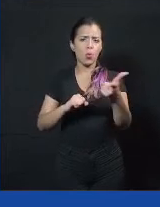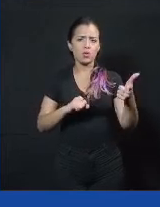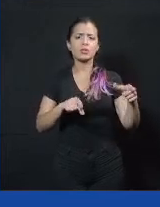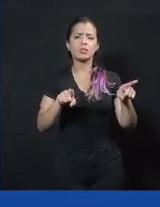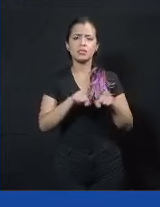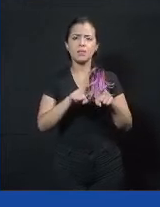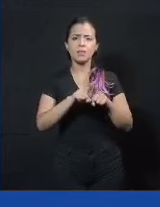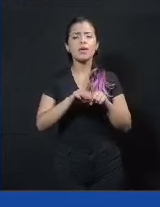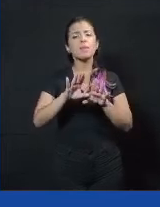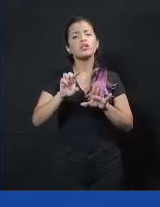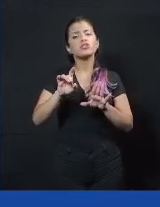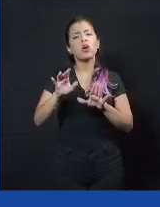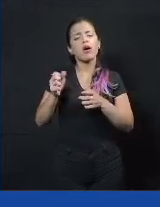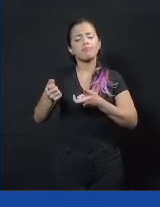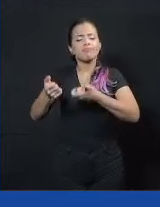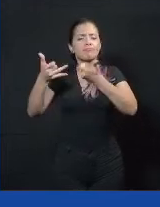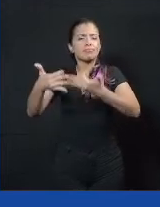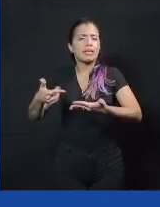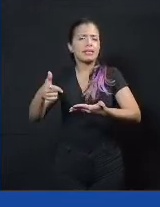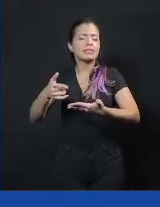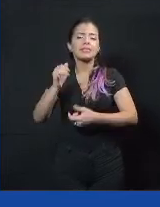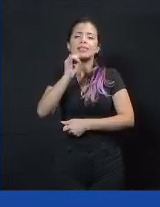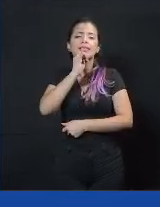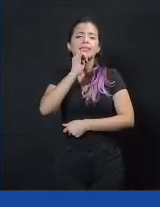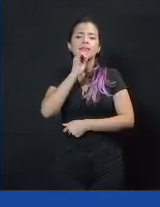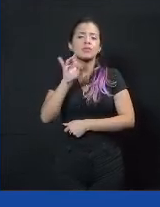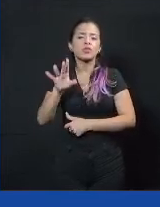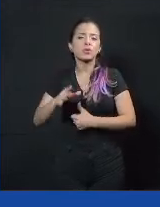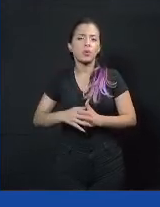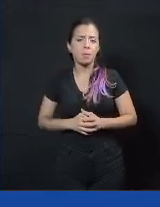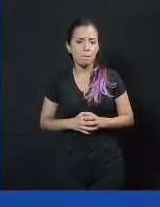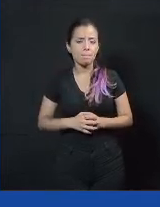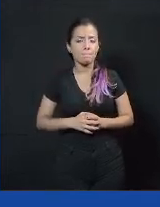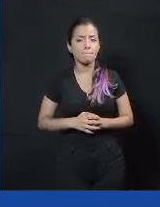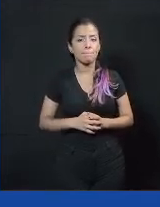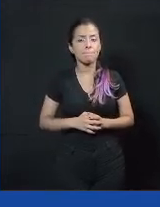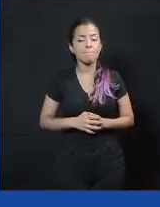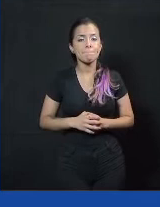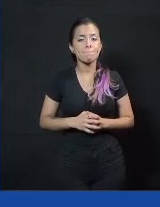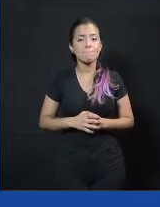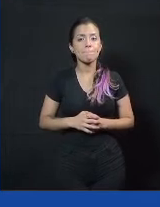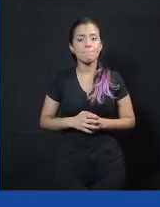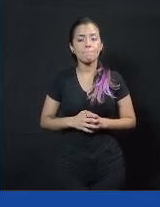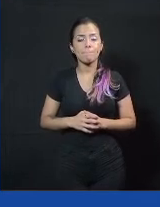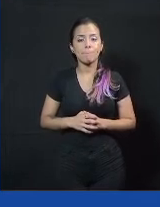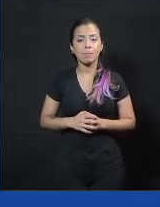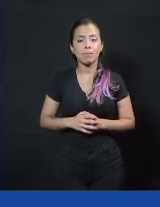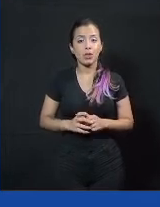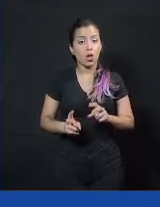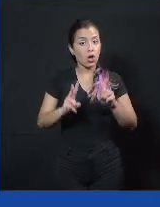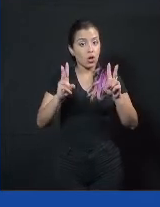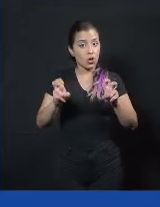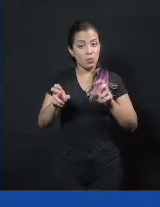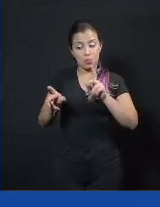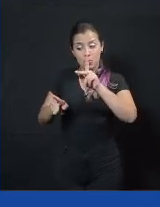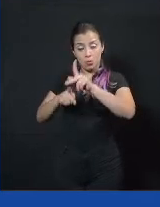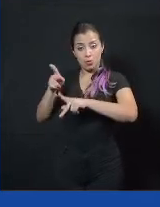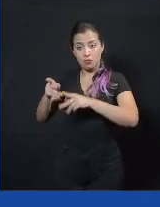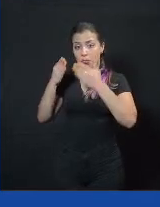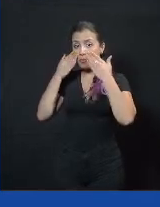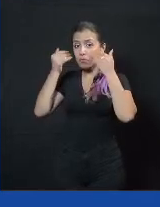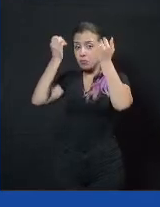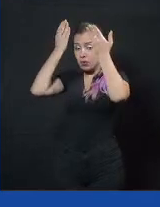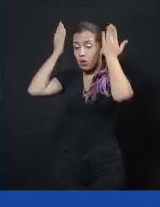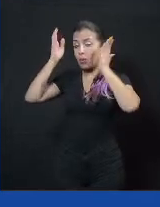esses como exemplos. Na parte dos arranjos comunitários, No caso dos povos indígenas, no capítulo do índio,